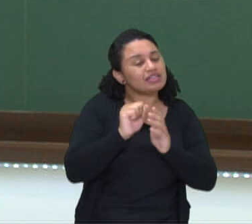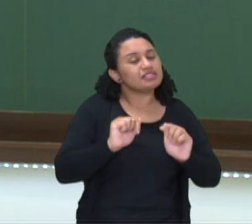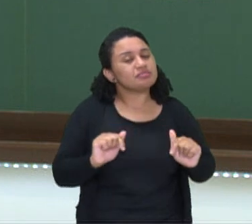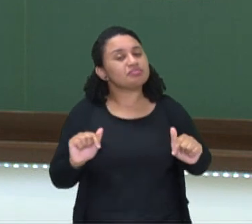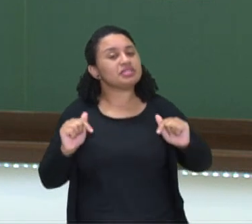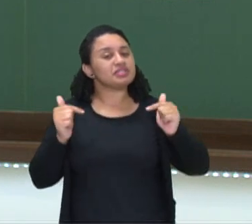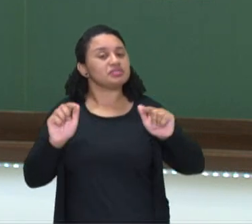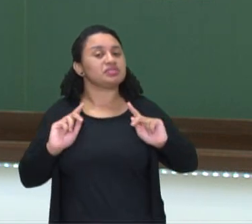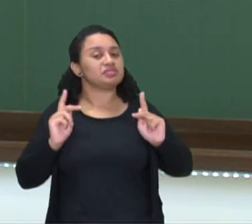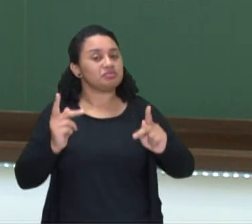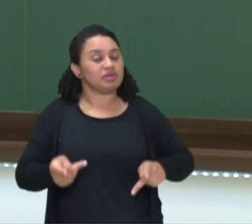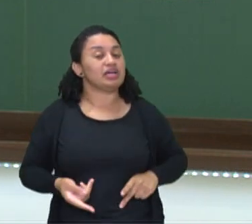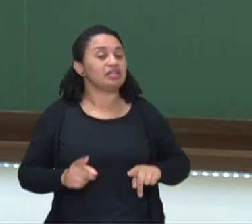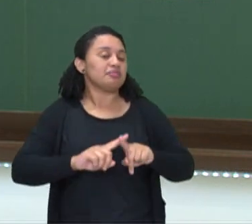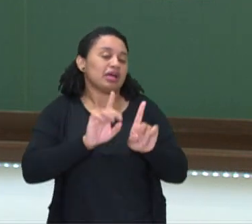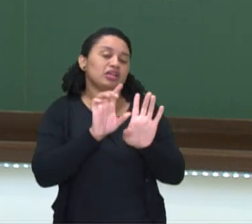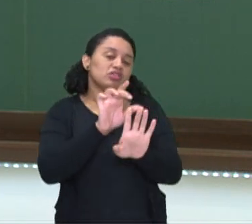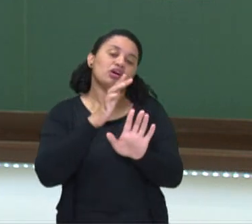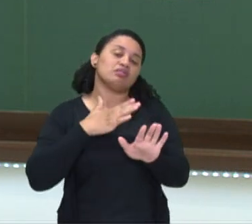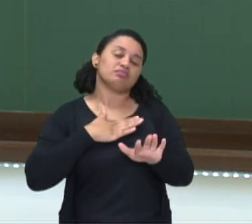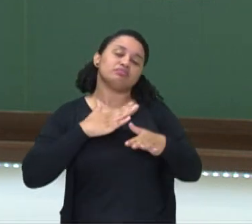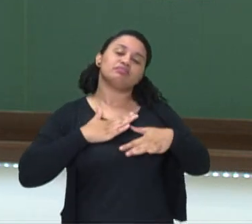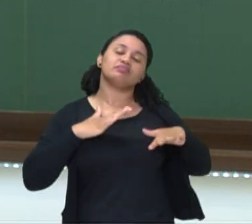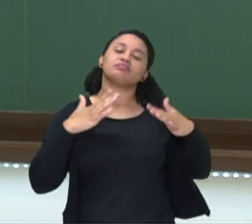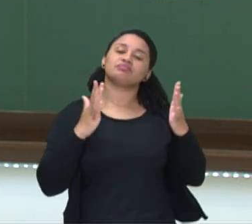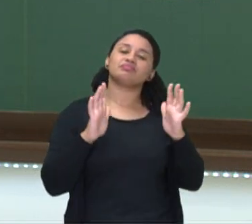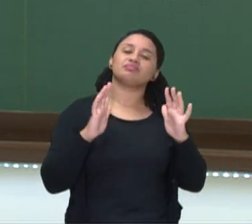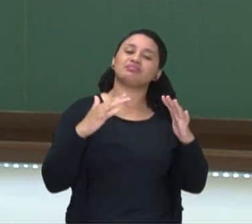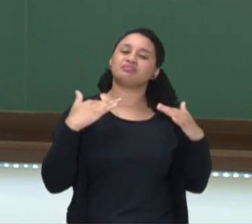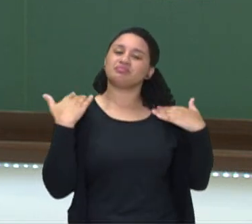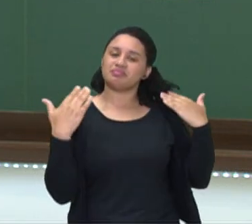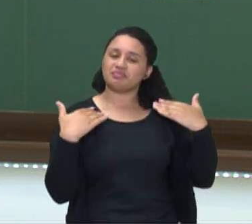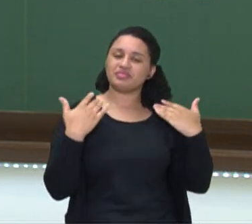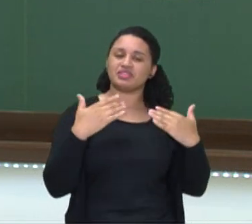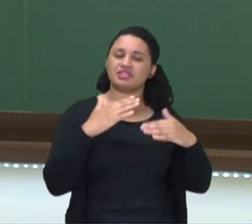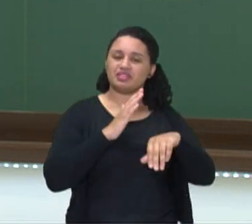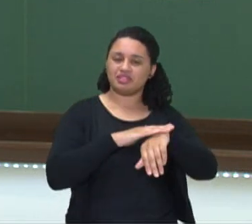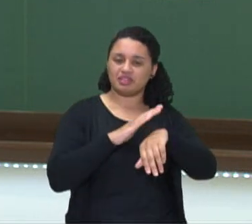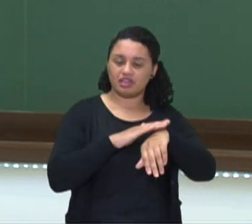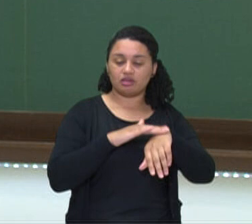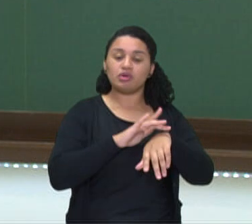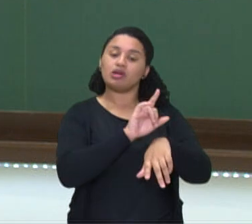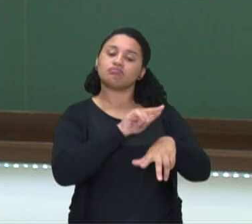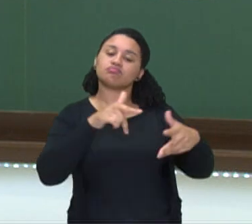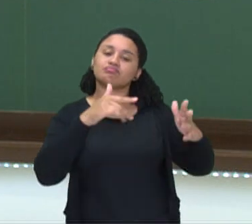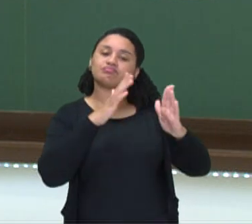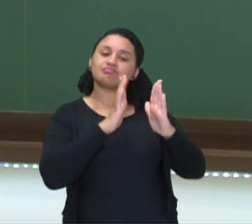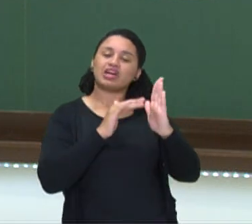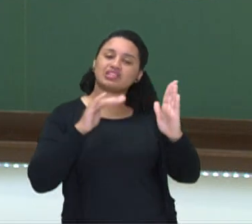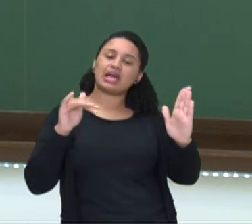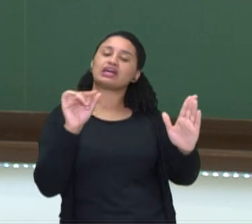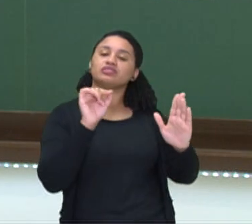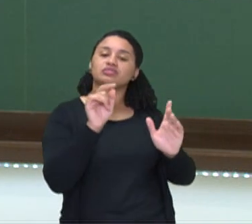poder é de entreter. O objetivo principal é trazer essa estética da beleza com a palavra.